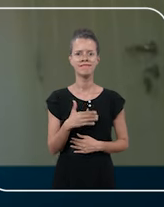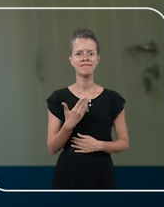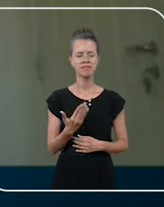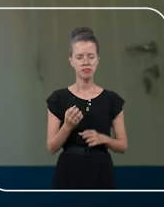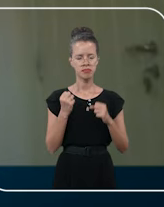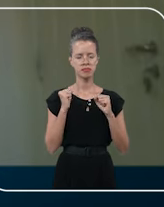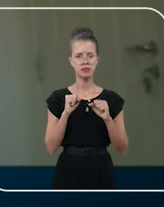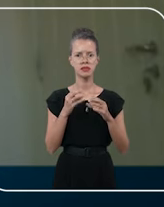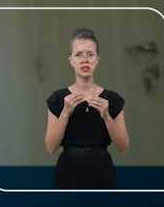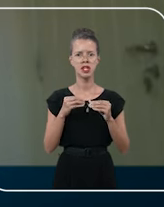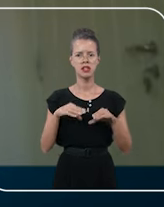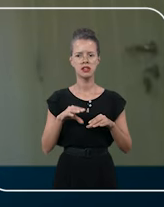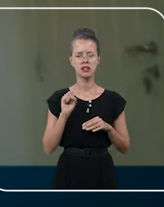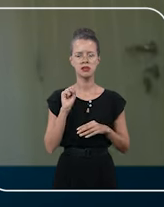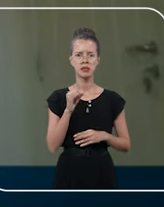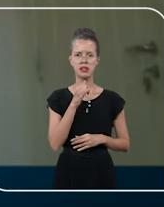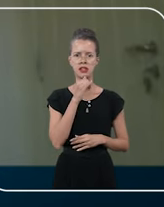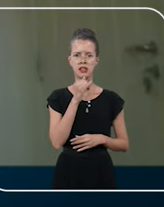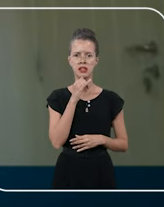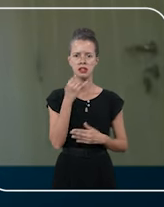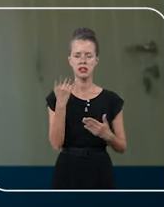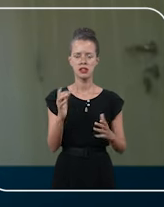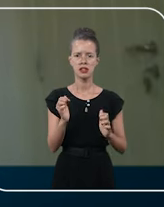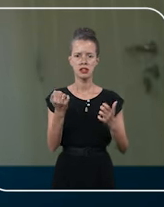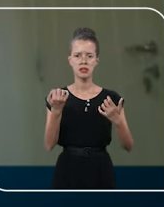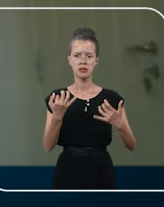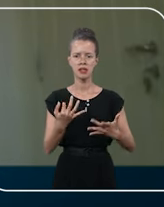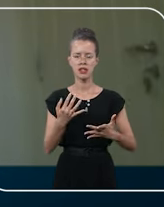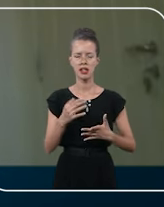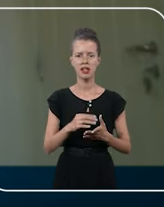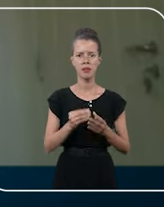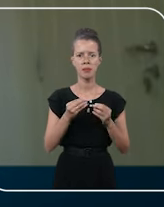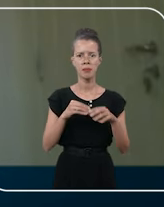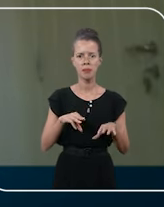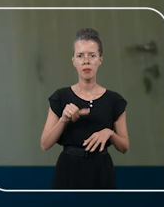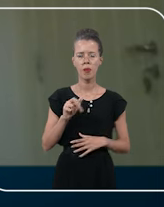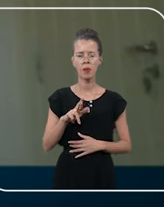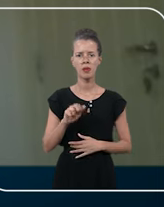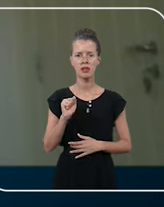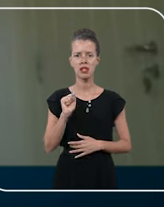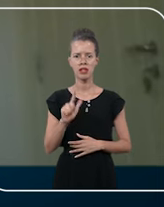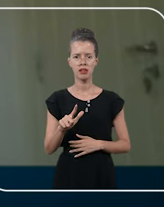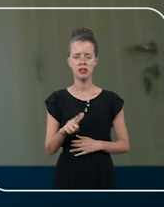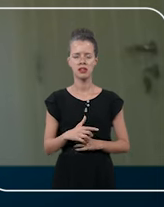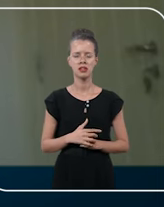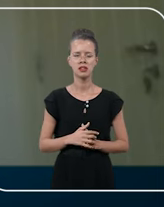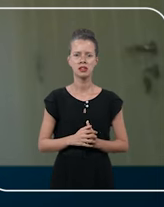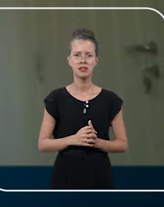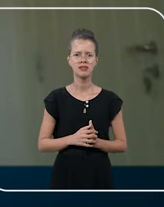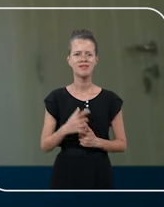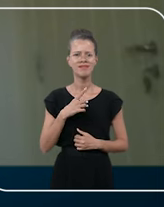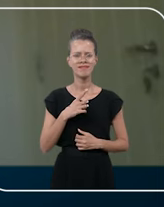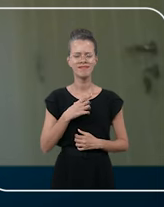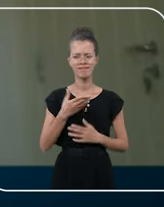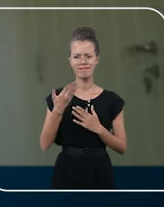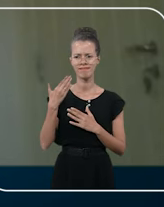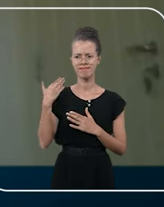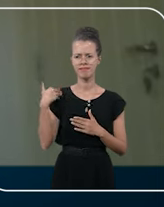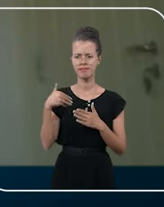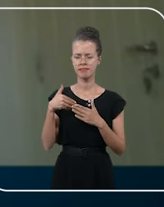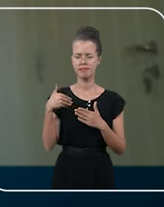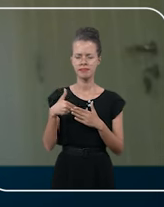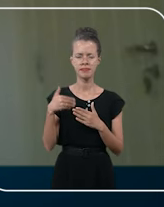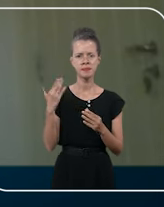nós falamos, por exemplo, de um dano moral. Tem até um caso que foi julgado